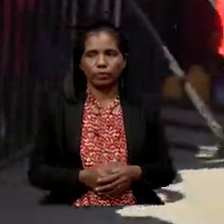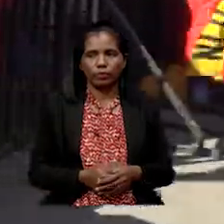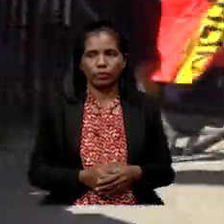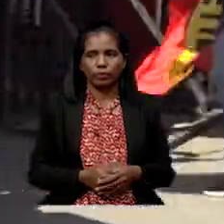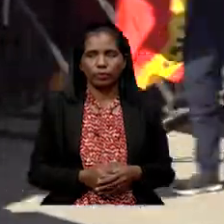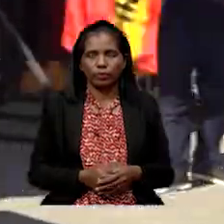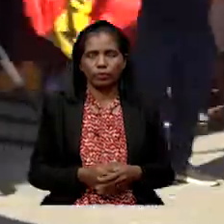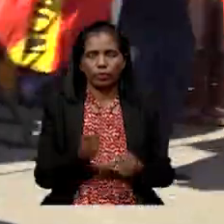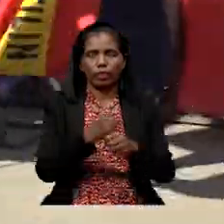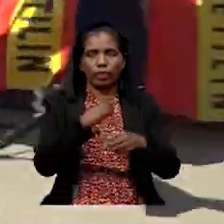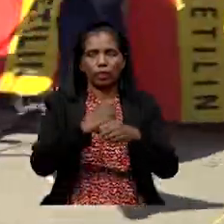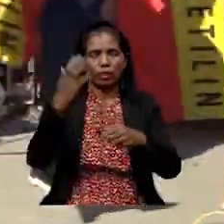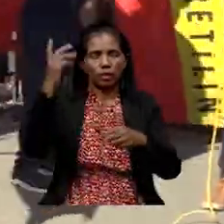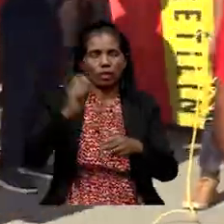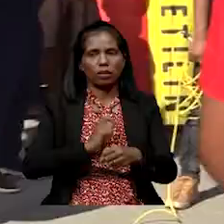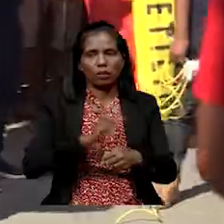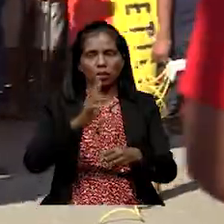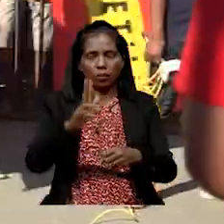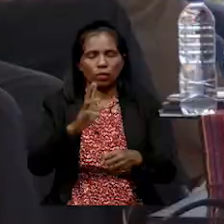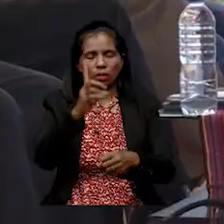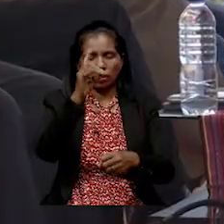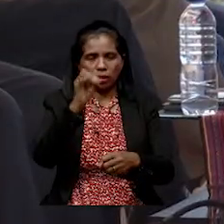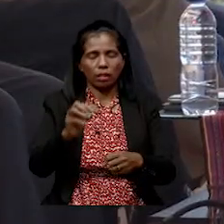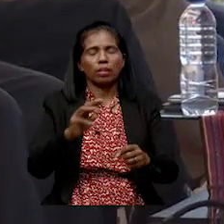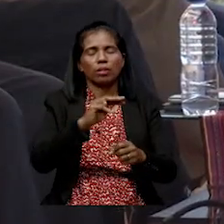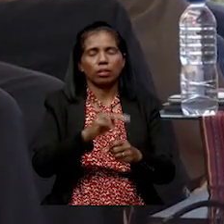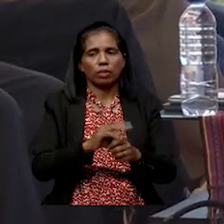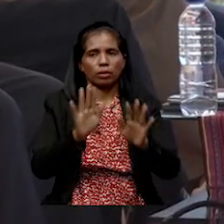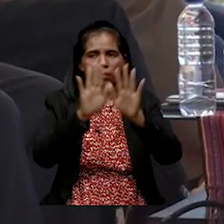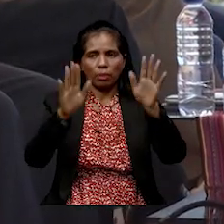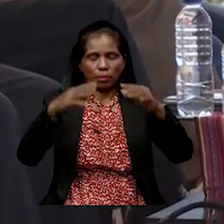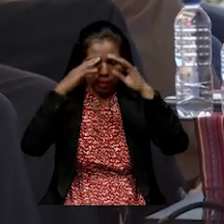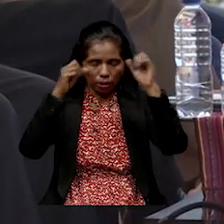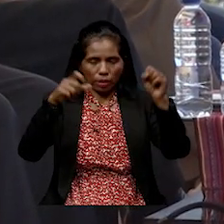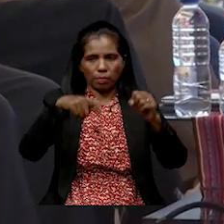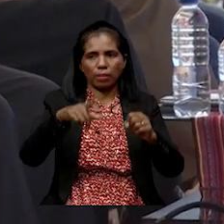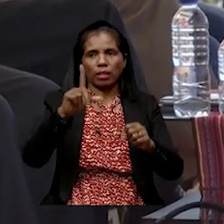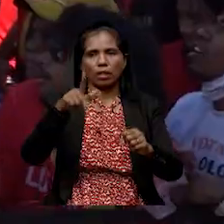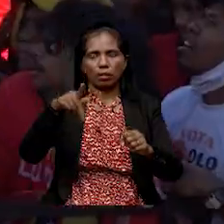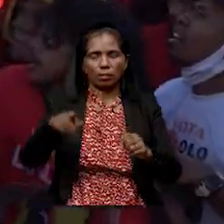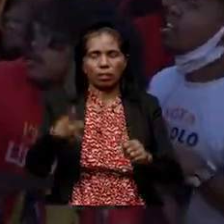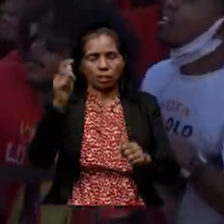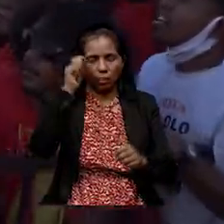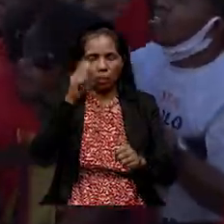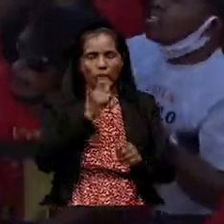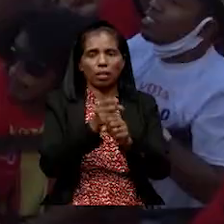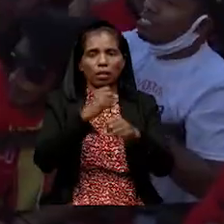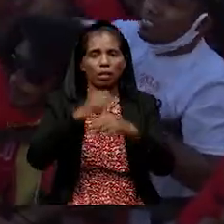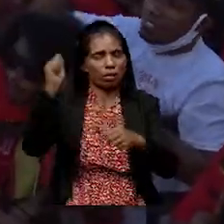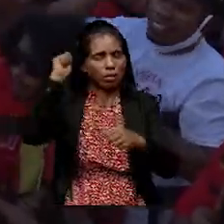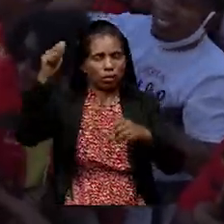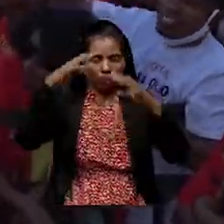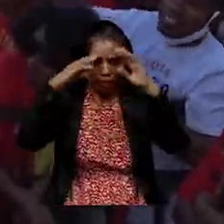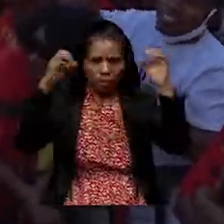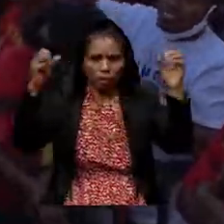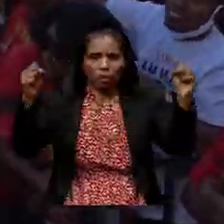Durante mini campanha e atasi tolo dili domingo ne Presidente PLP Taur Matan Ruak ne behalau campanha ba Candidato Presidente Repubblica